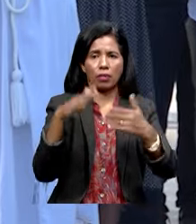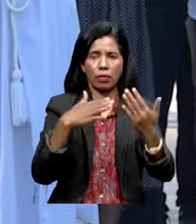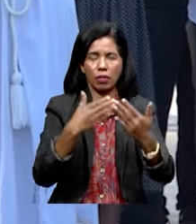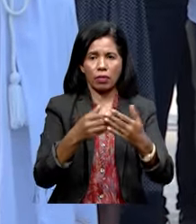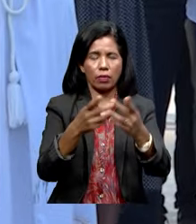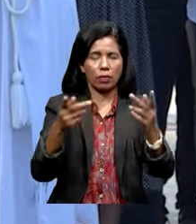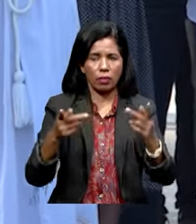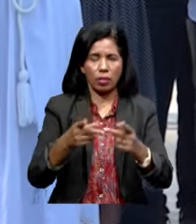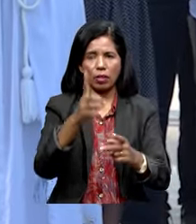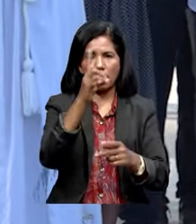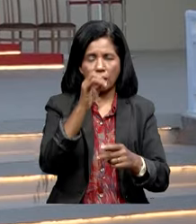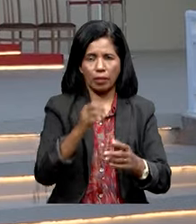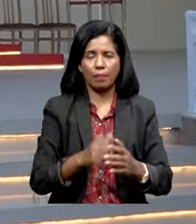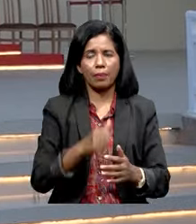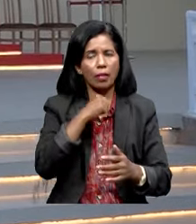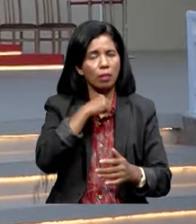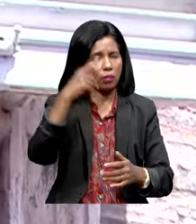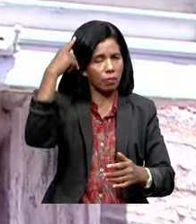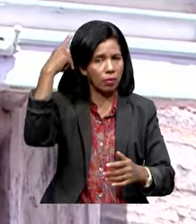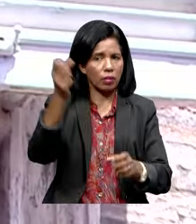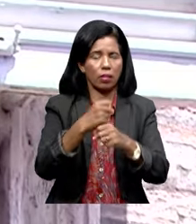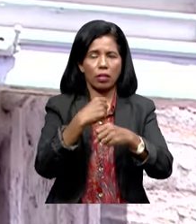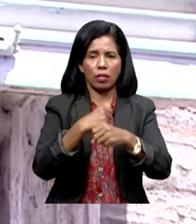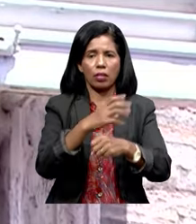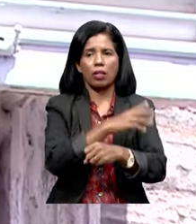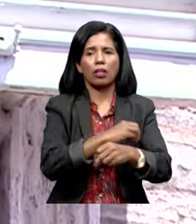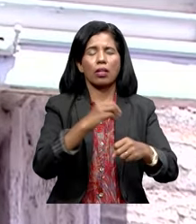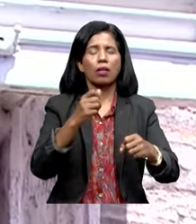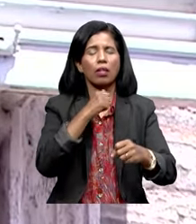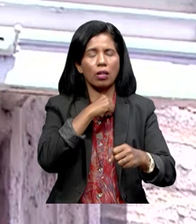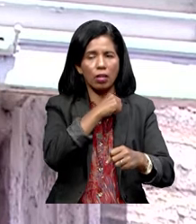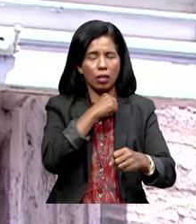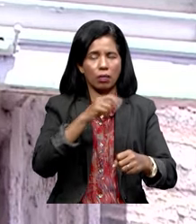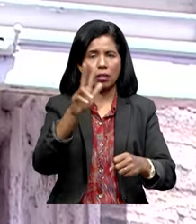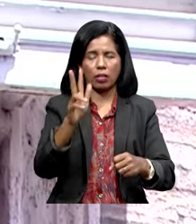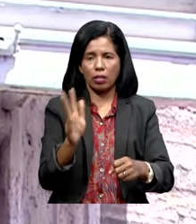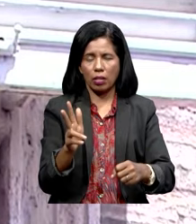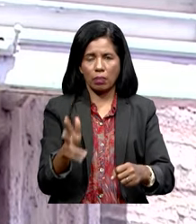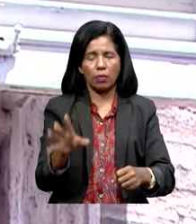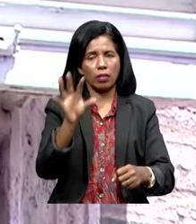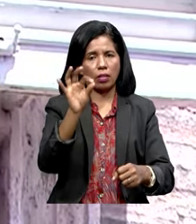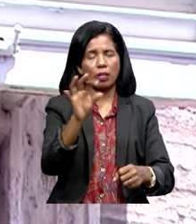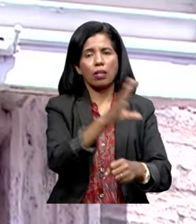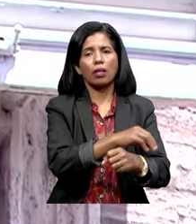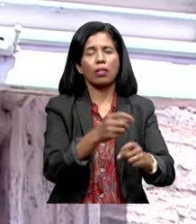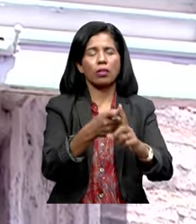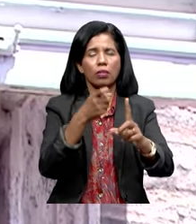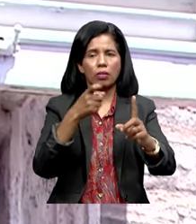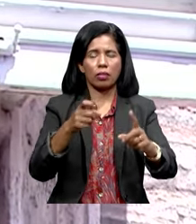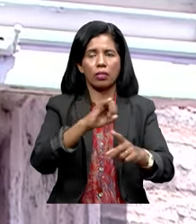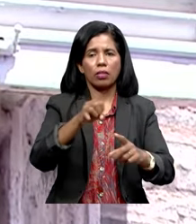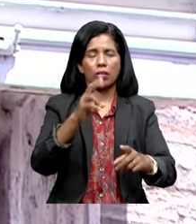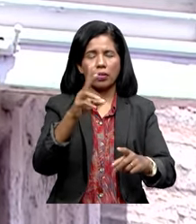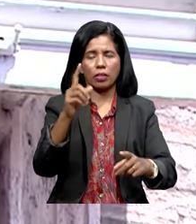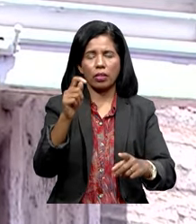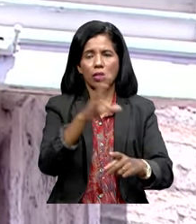Centro Convenção dele. Papa Francisco Mos se halau a sormuto o Padre na Tolunulu Resinualu, o si congregação jesuíta